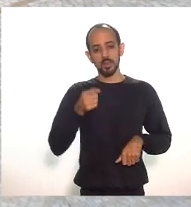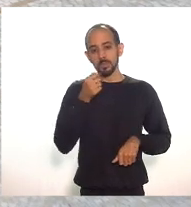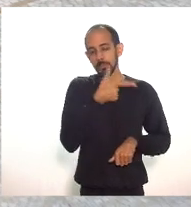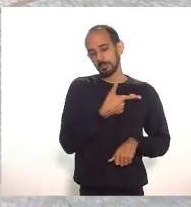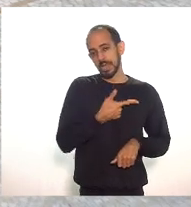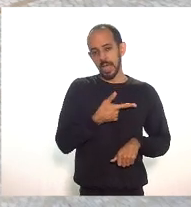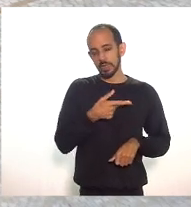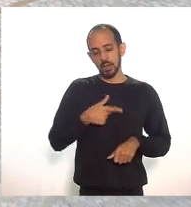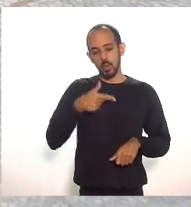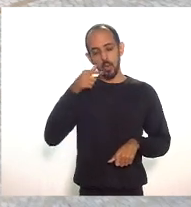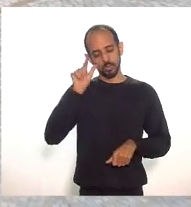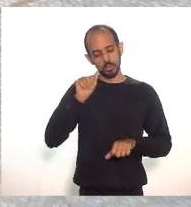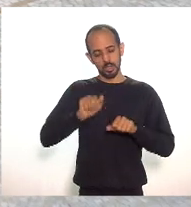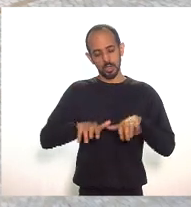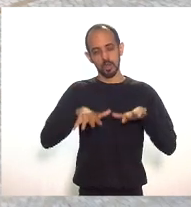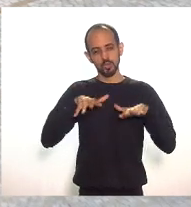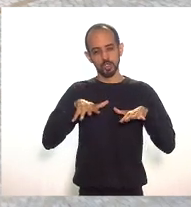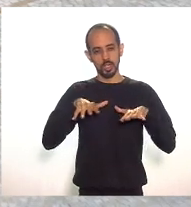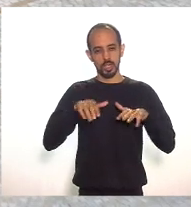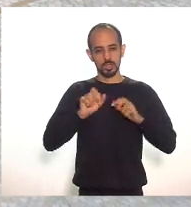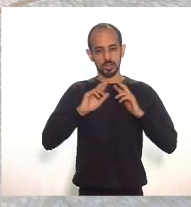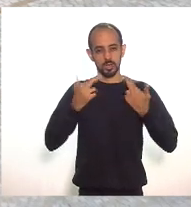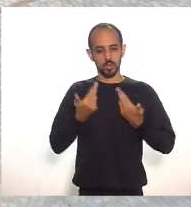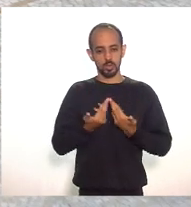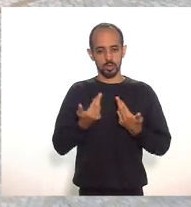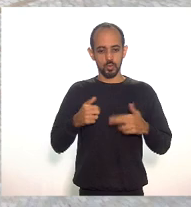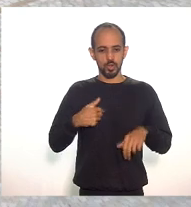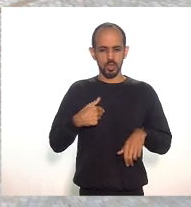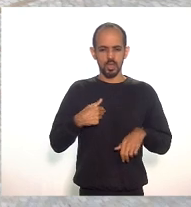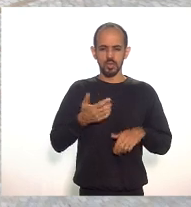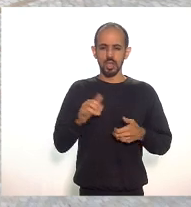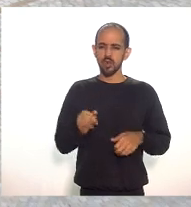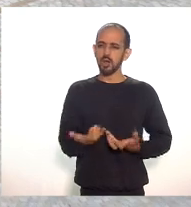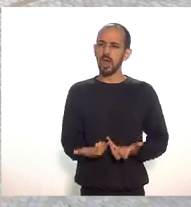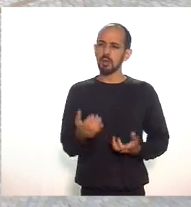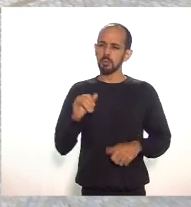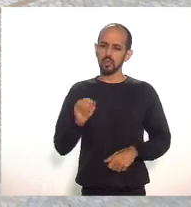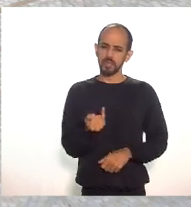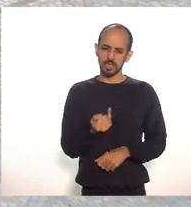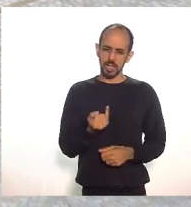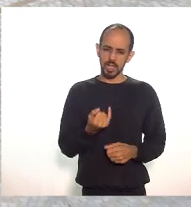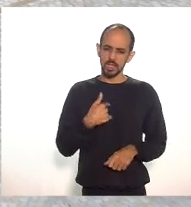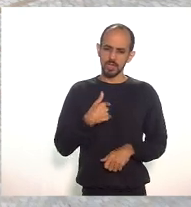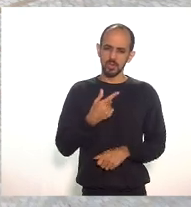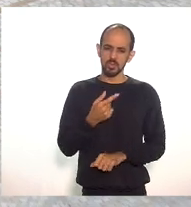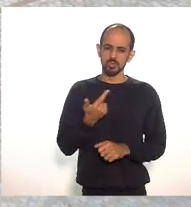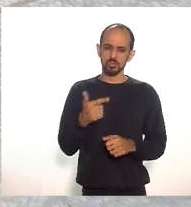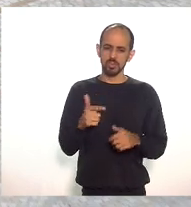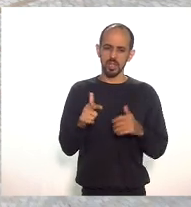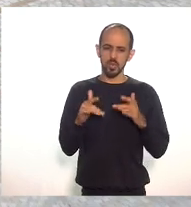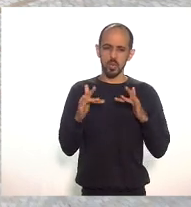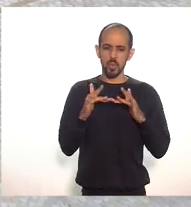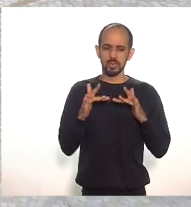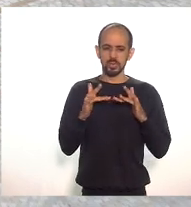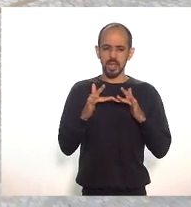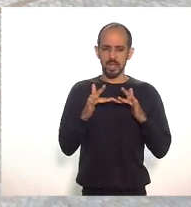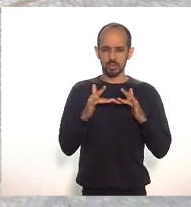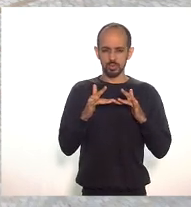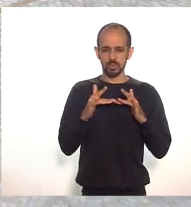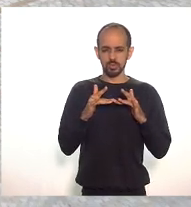que aproveitar deputado eu sou de pouco questionar a polícia militar não tem muito contato com a senhora militar